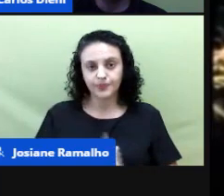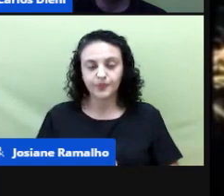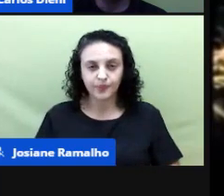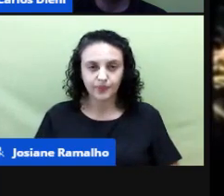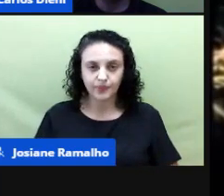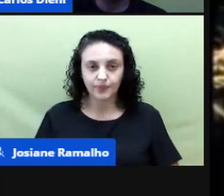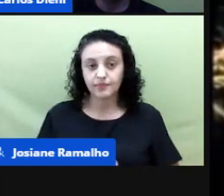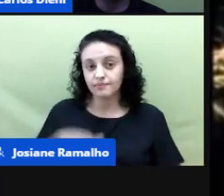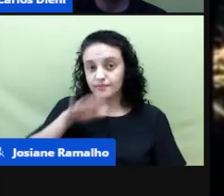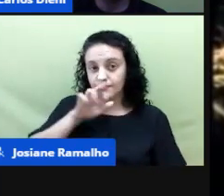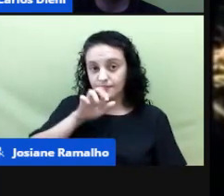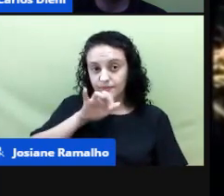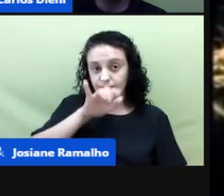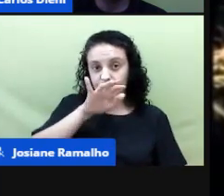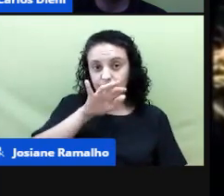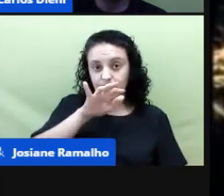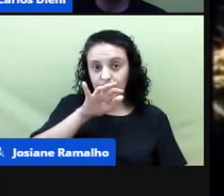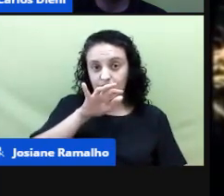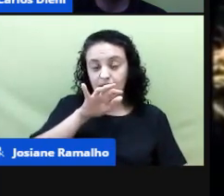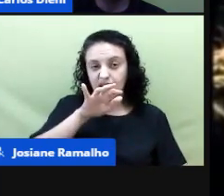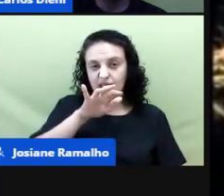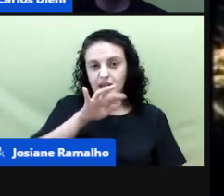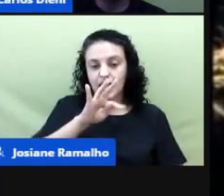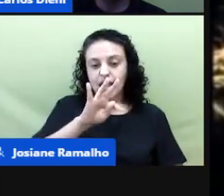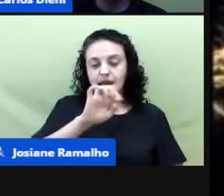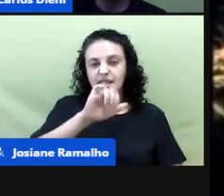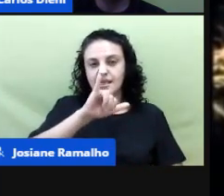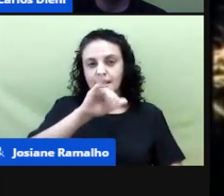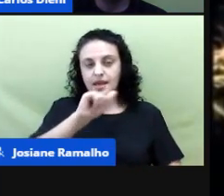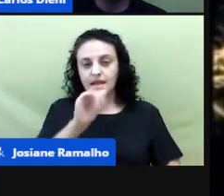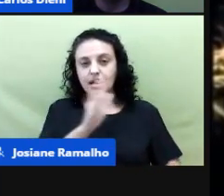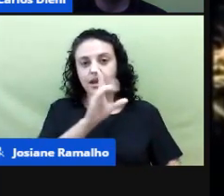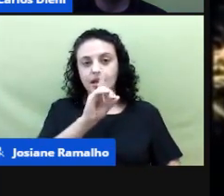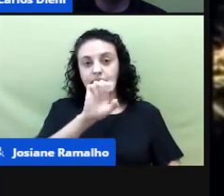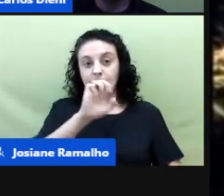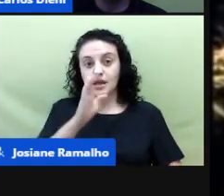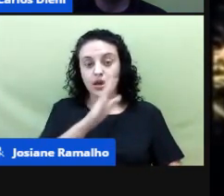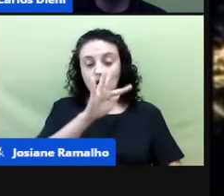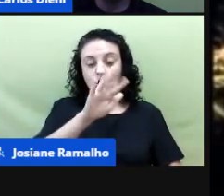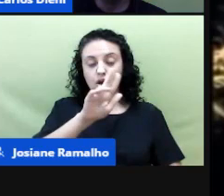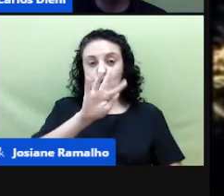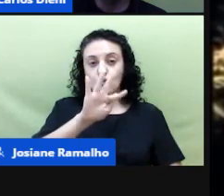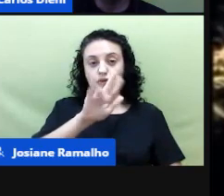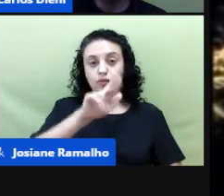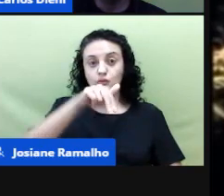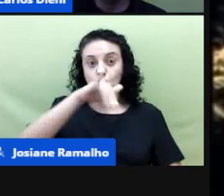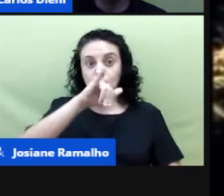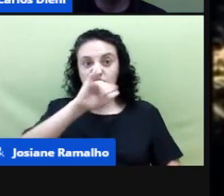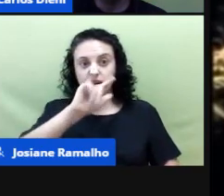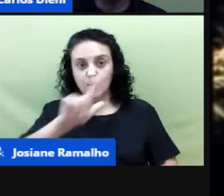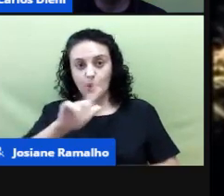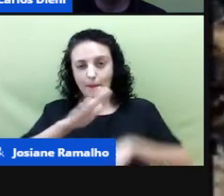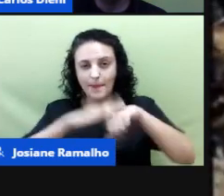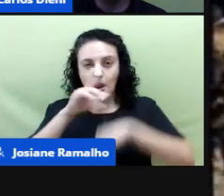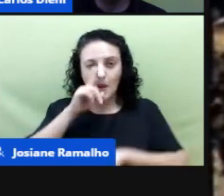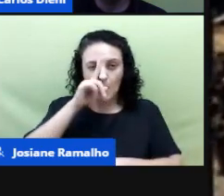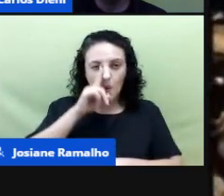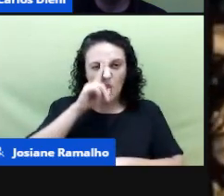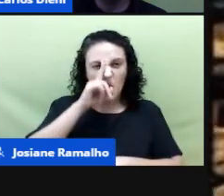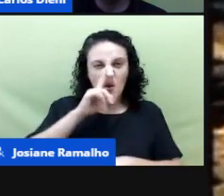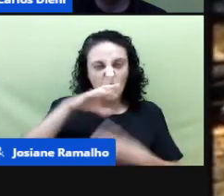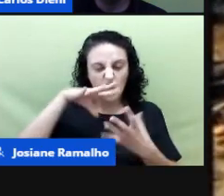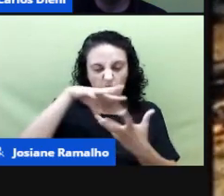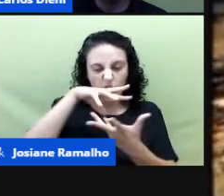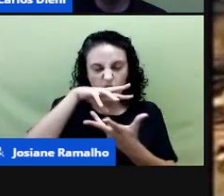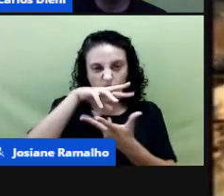A aranha teia de funil está entre as mais mortais do mundo. E de todas elas, a de Sydney é sem dúvida a